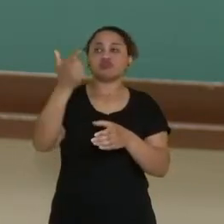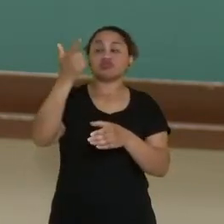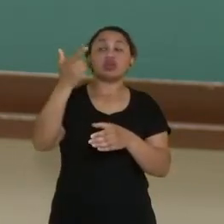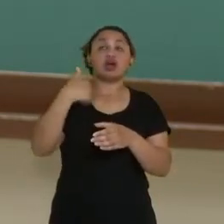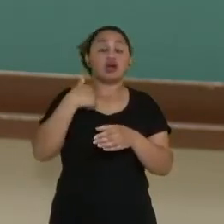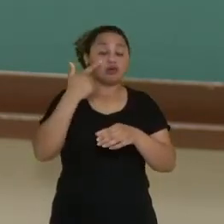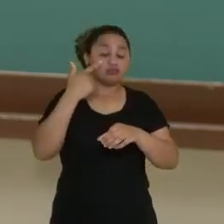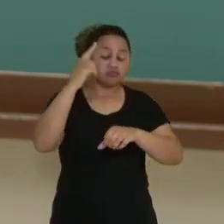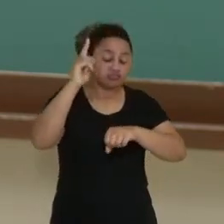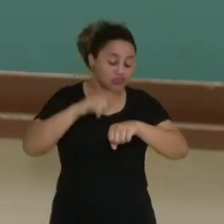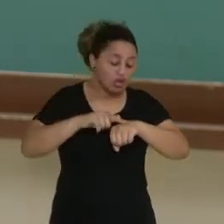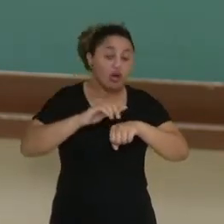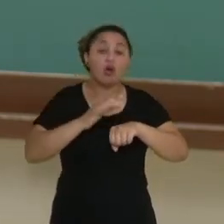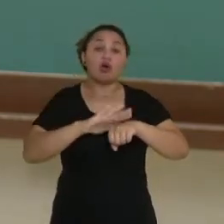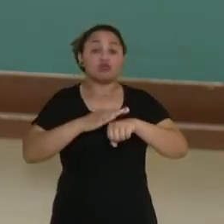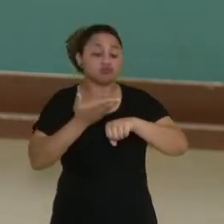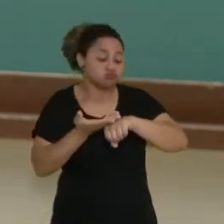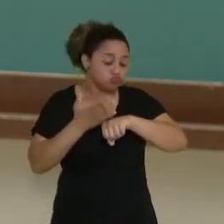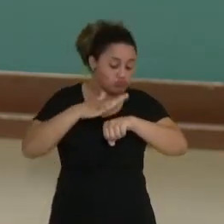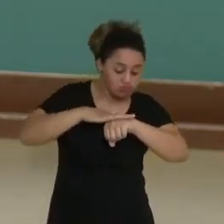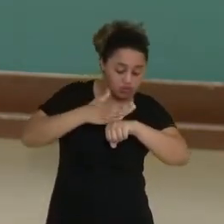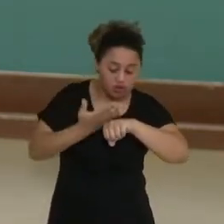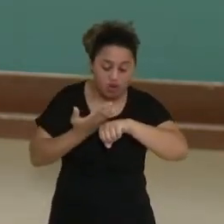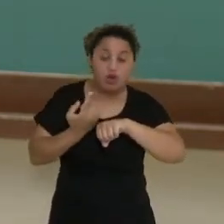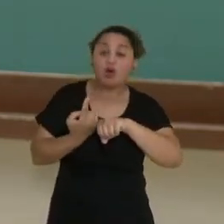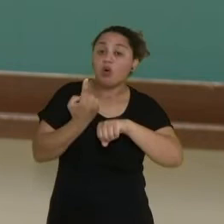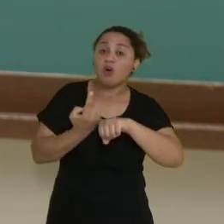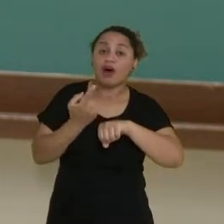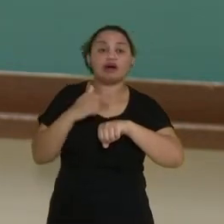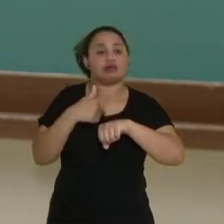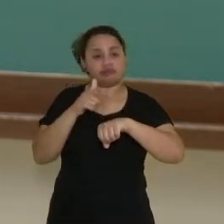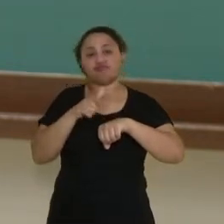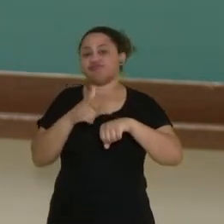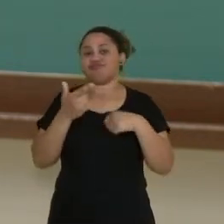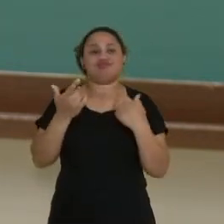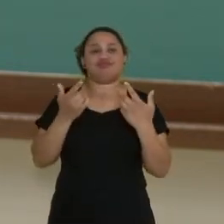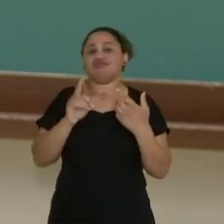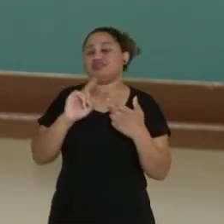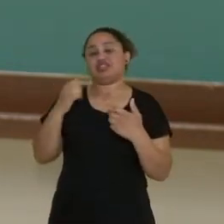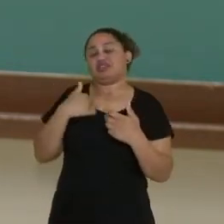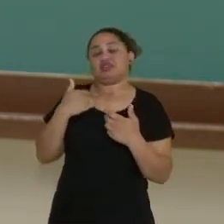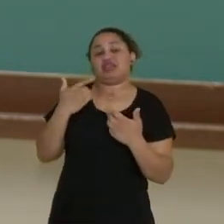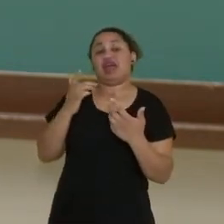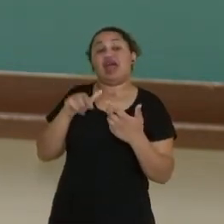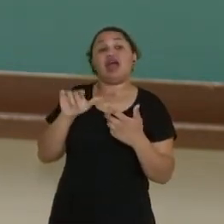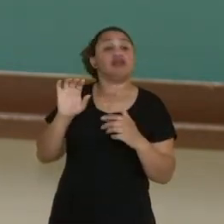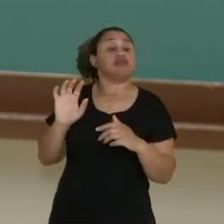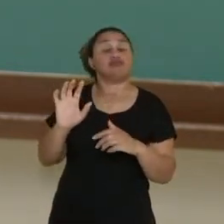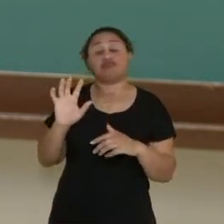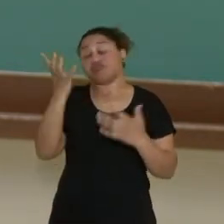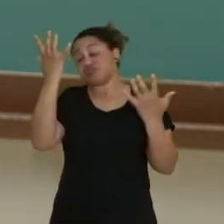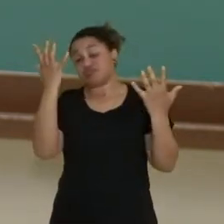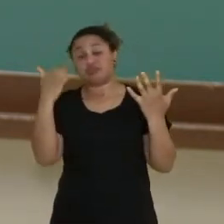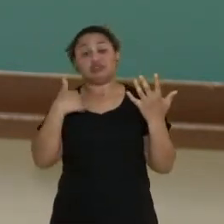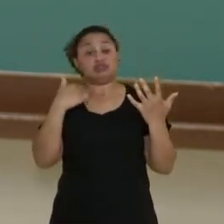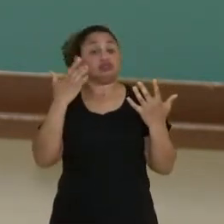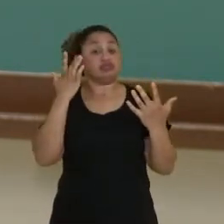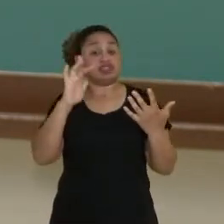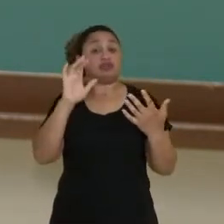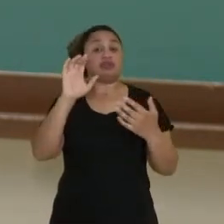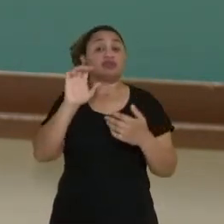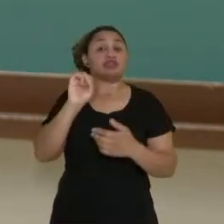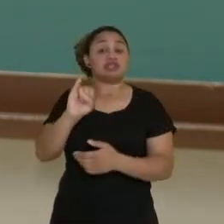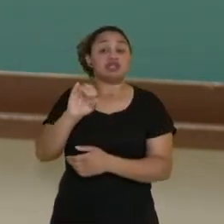resultado obtido. Ele é aleatório porque nós não podemos prever se o resultado da moeda será cara ou